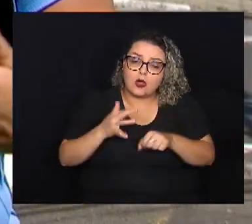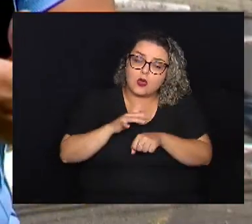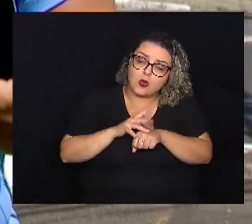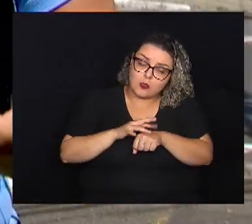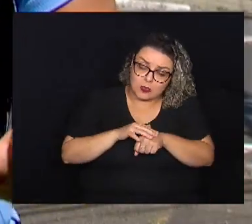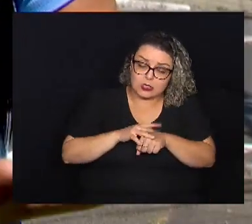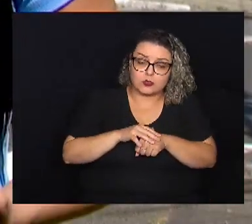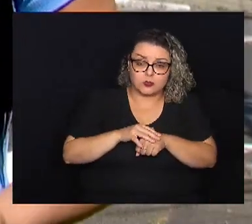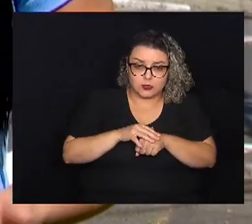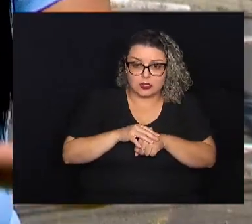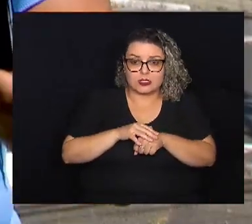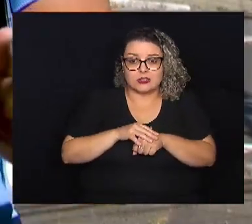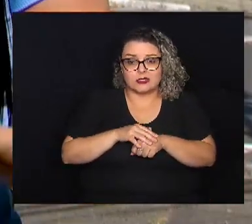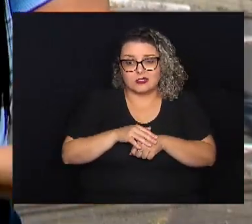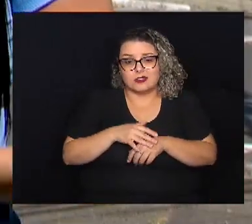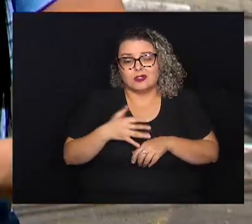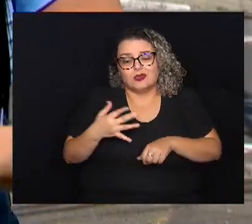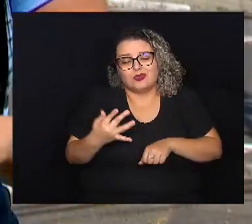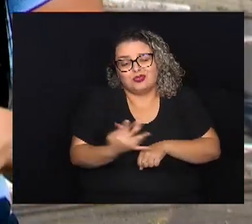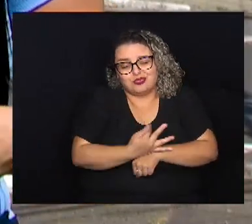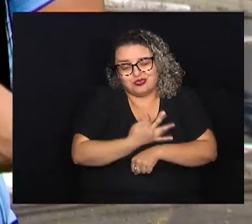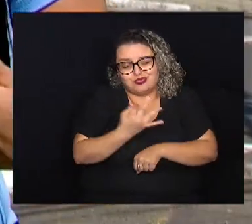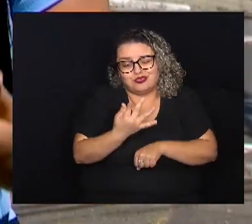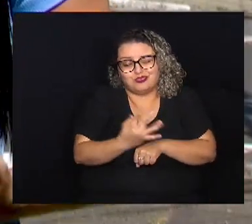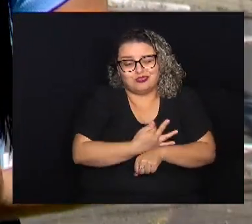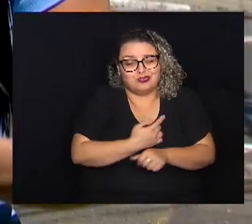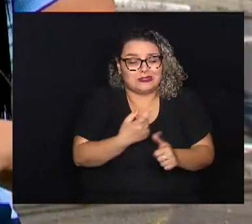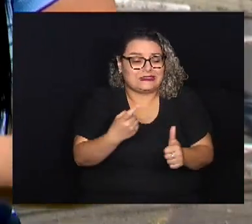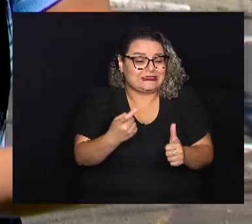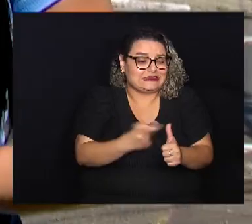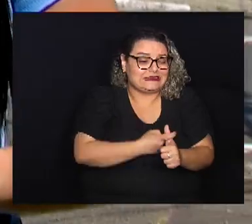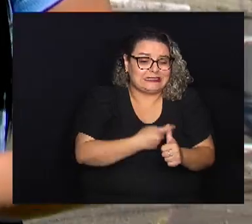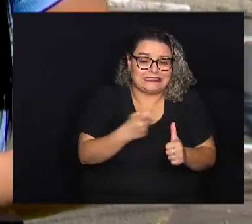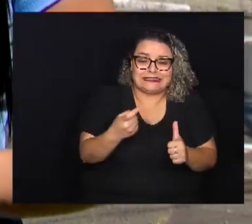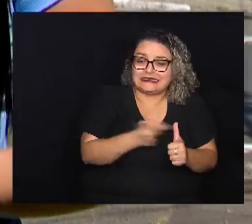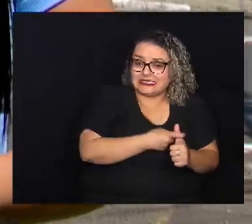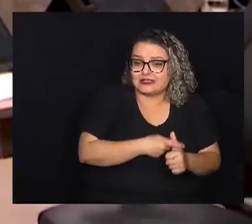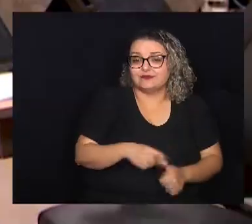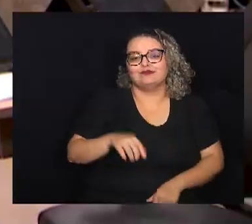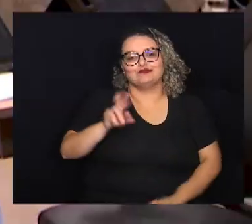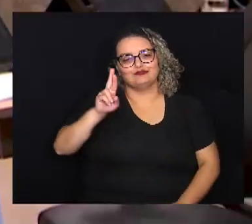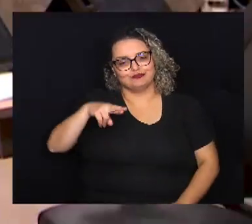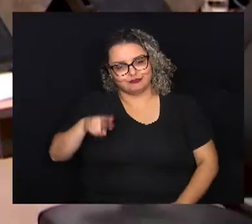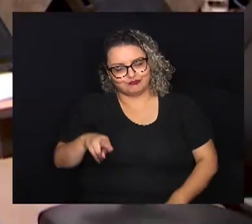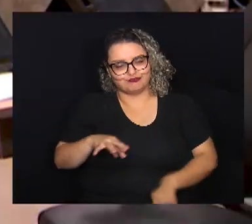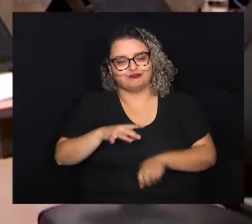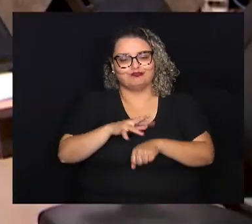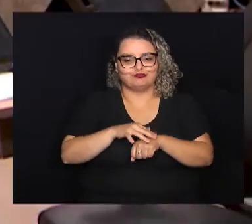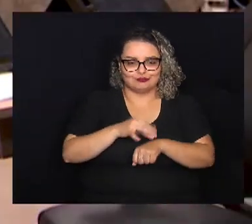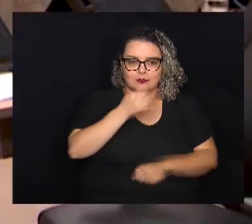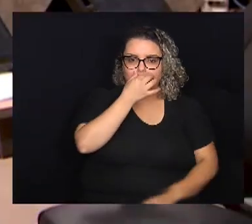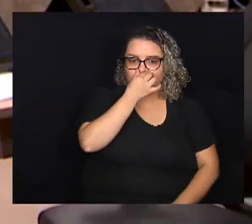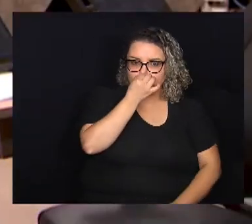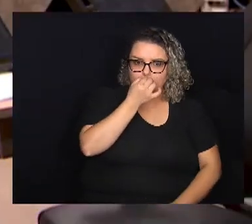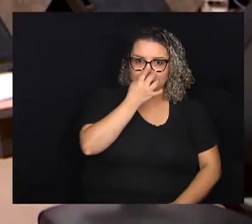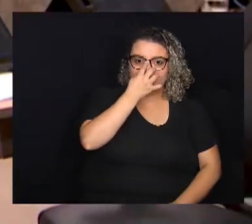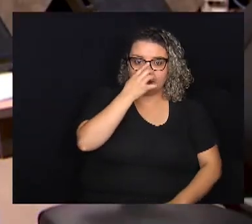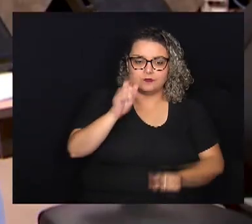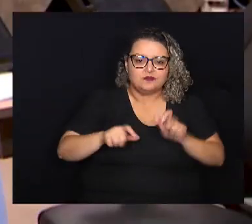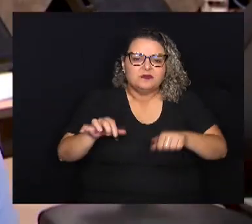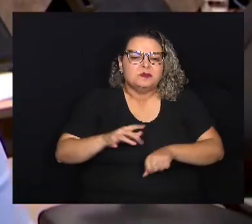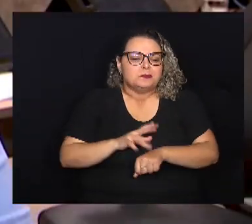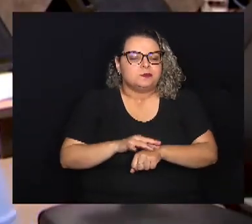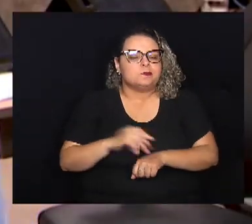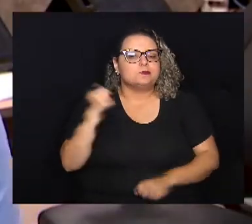e estão sobrecarregados financeiramente por conta da condição de saúde pessoas que têm doenças graves elas gastam